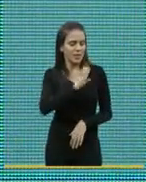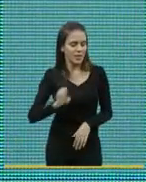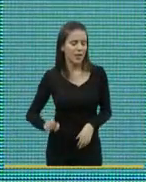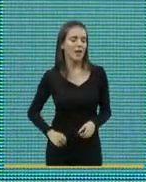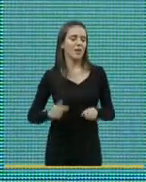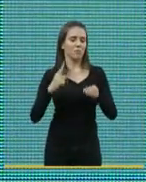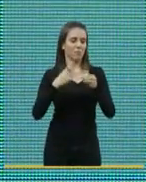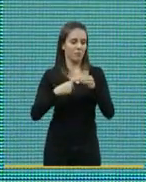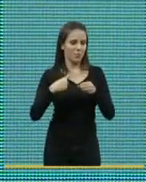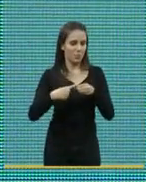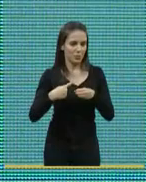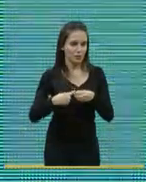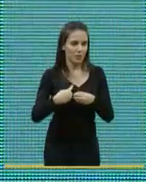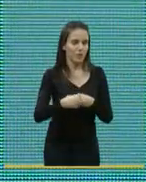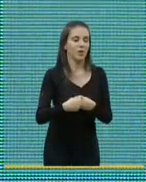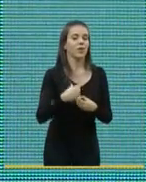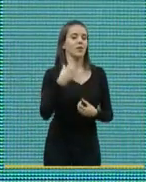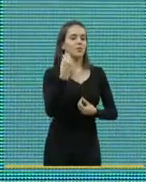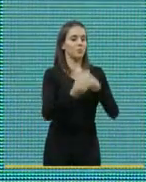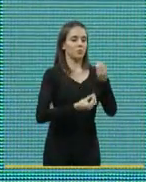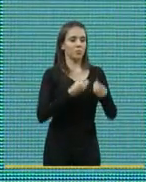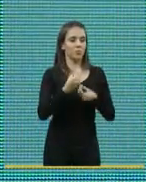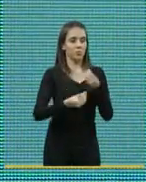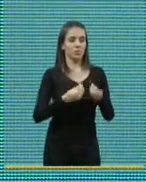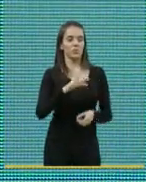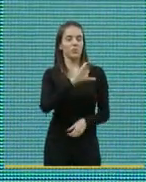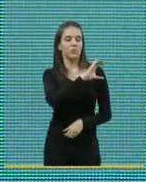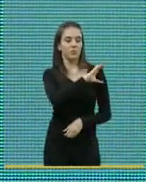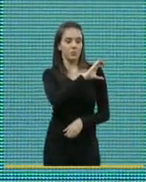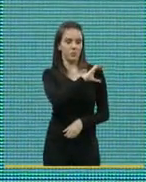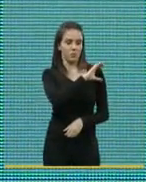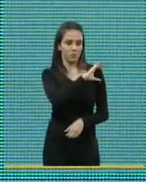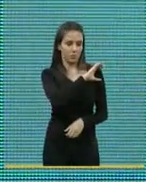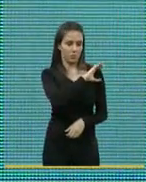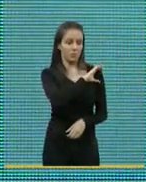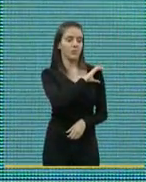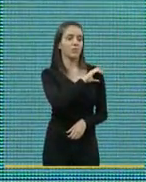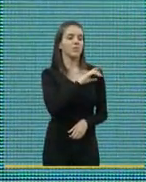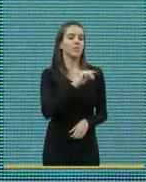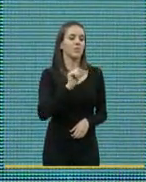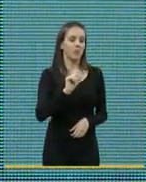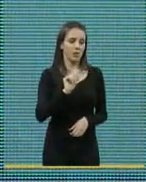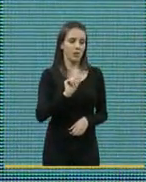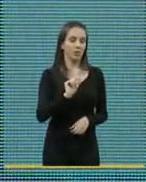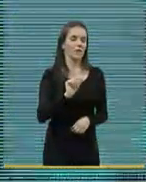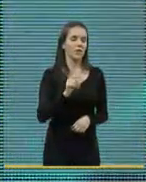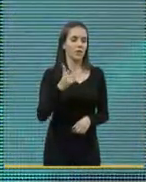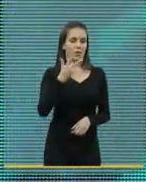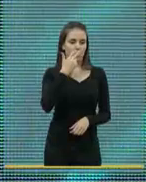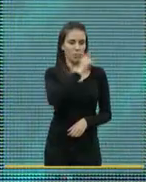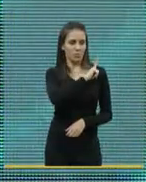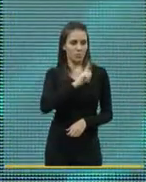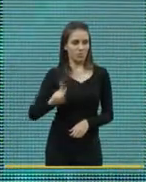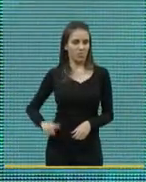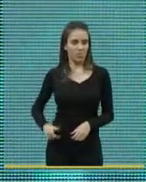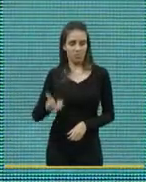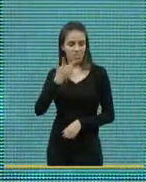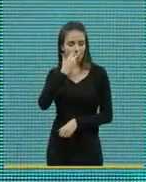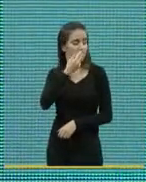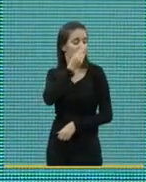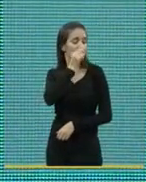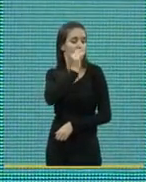municípios com a coordenação da união no governo federal virou as costas para os estados em